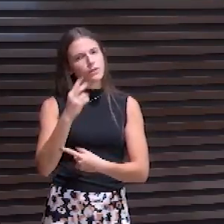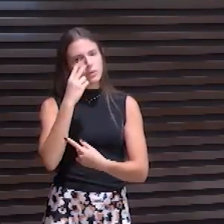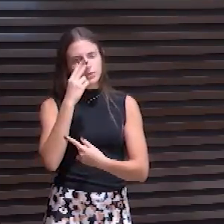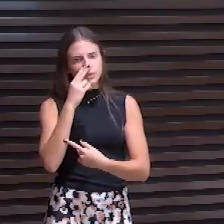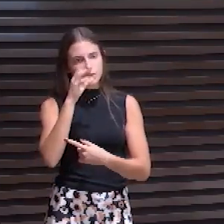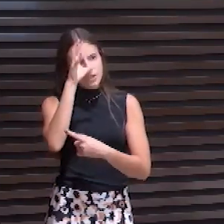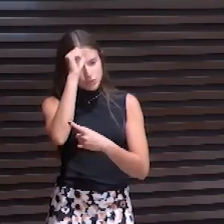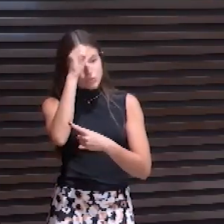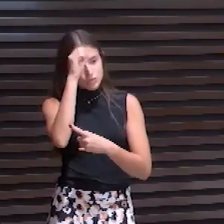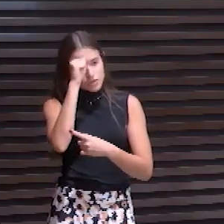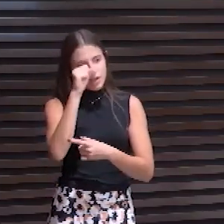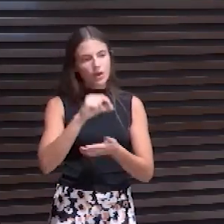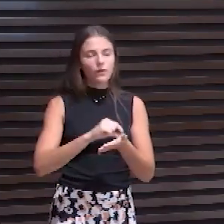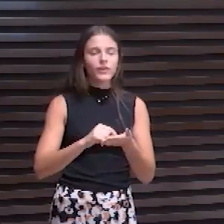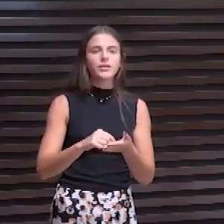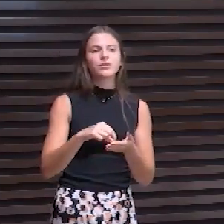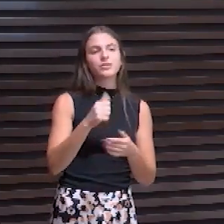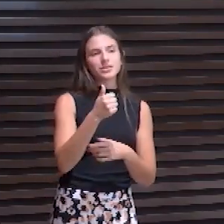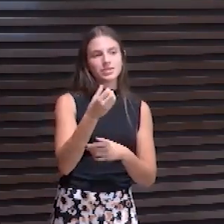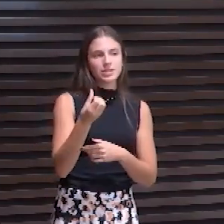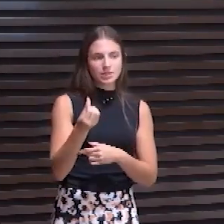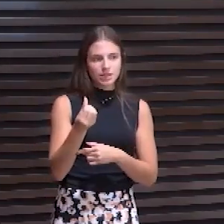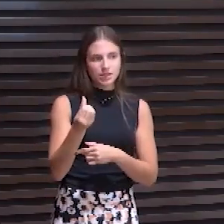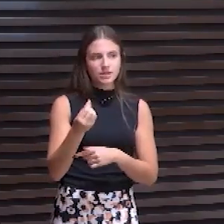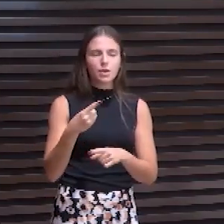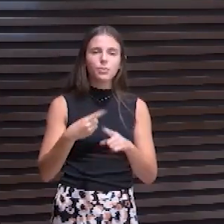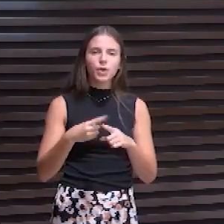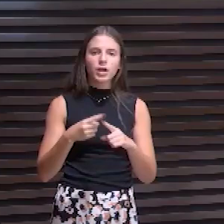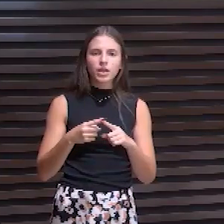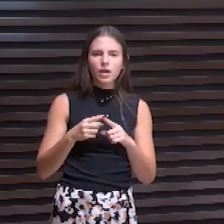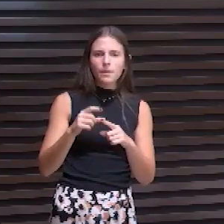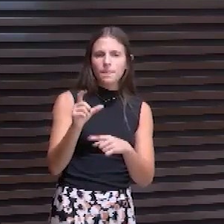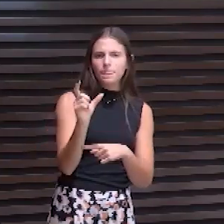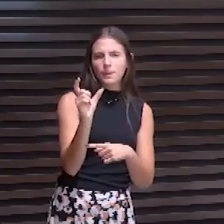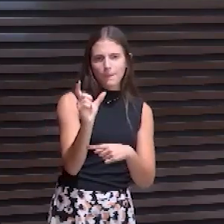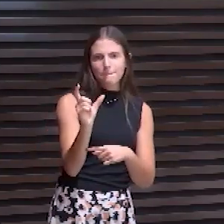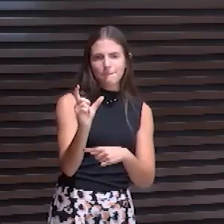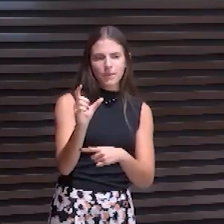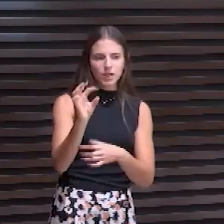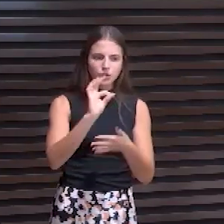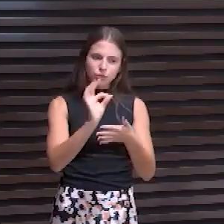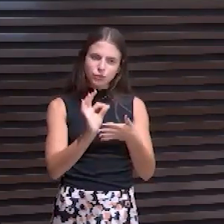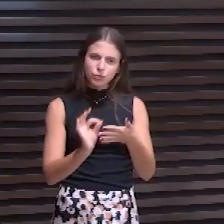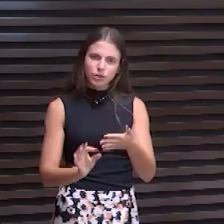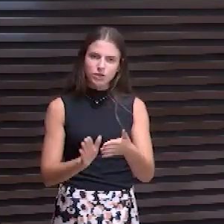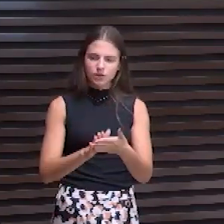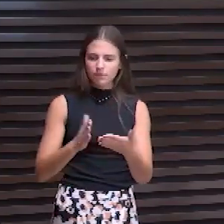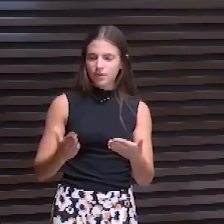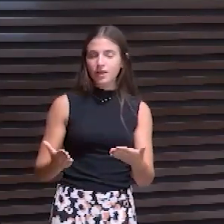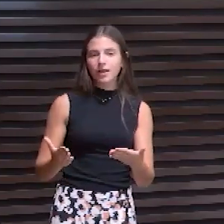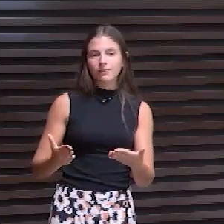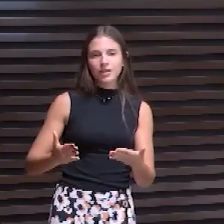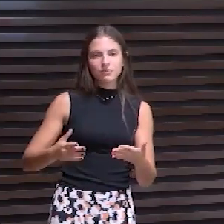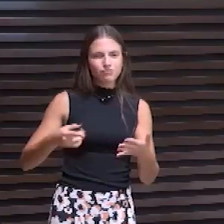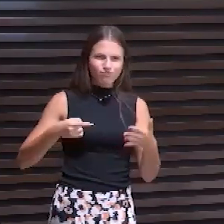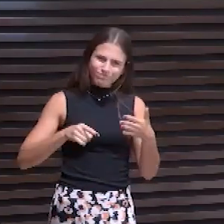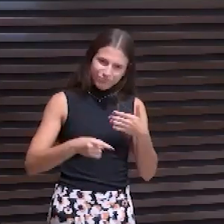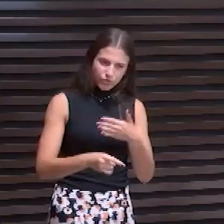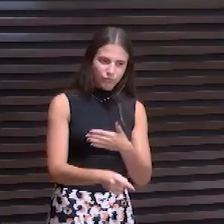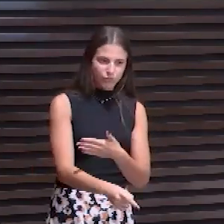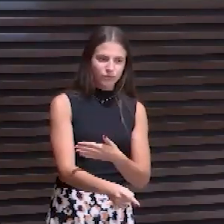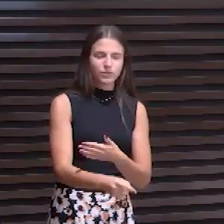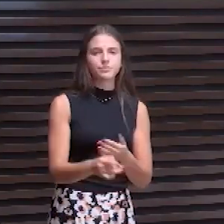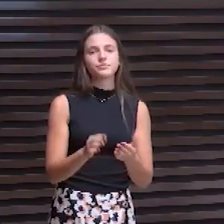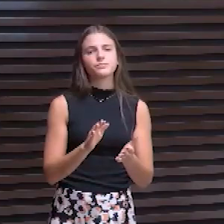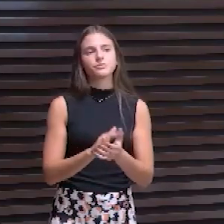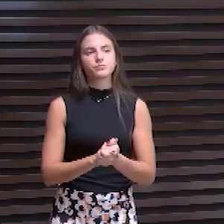porque é uma perícope, é uma parte do texto bíblico que tem uma riqueza muito profunda. Uma riqueza